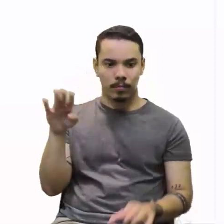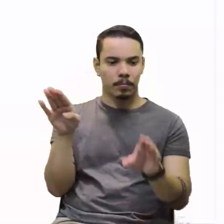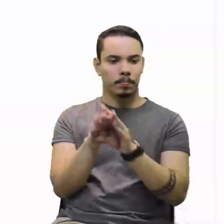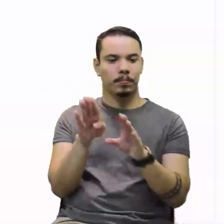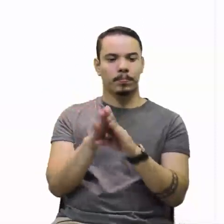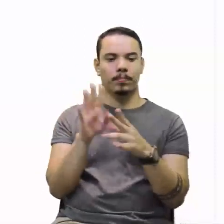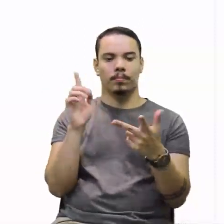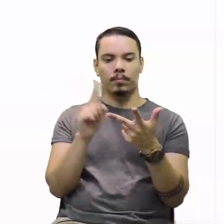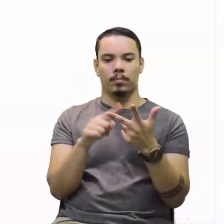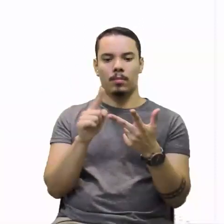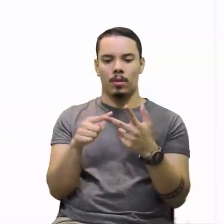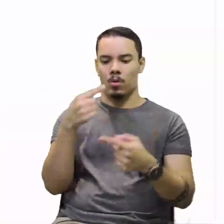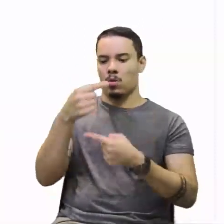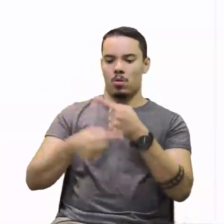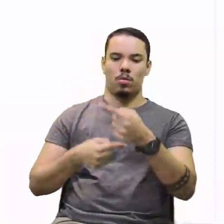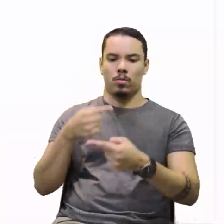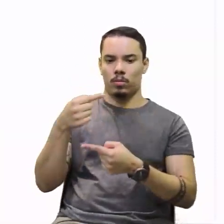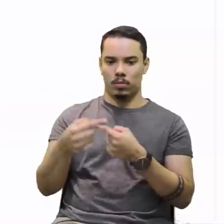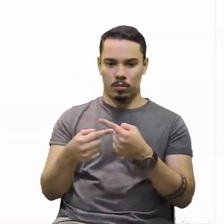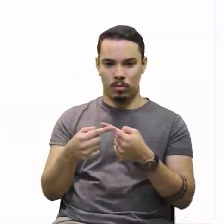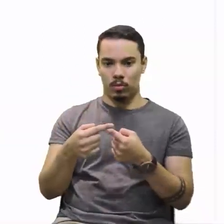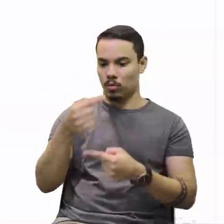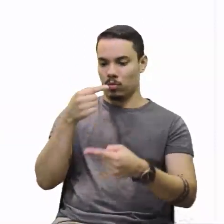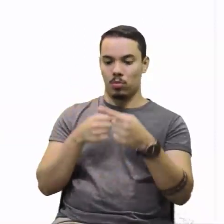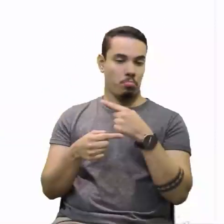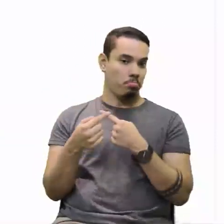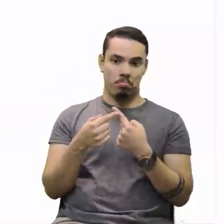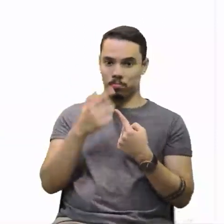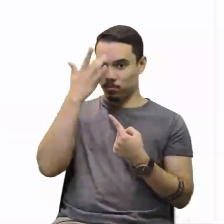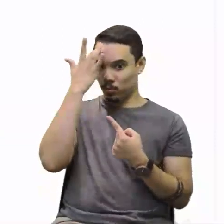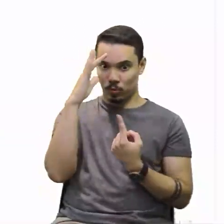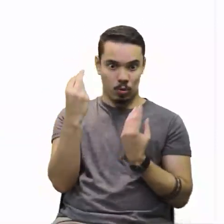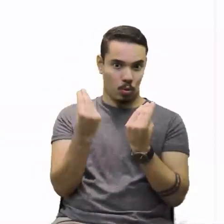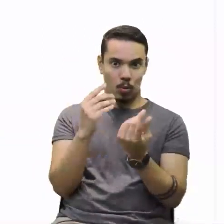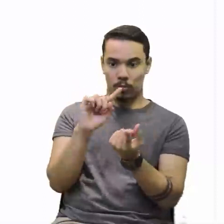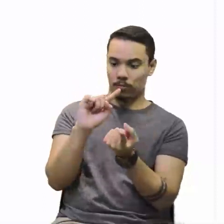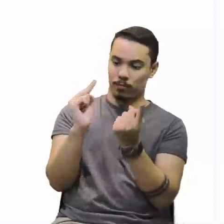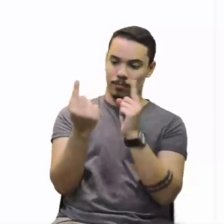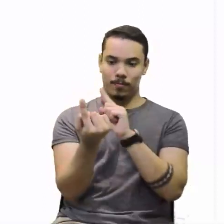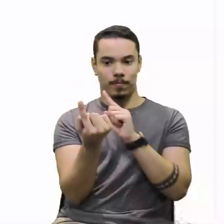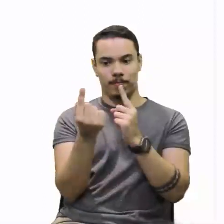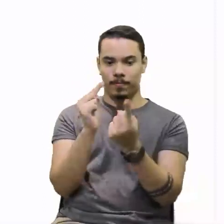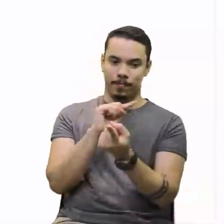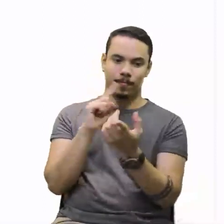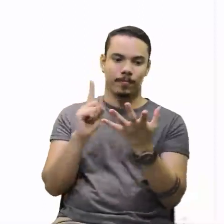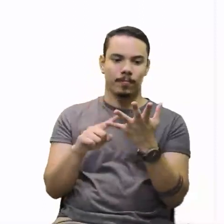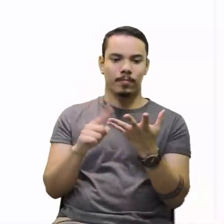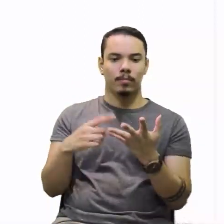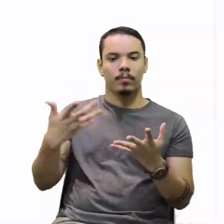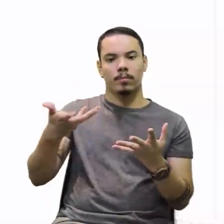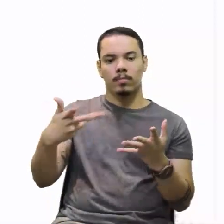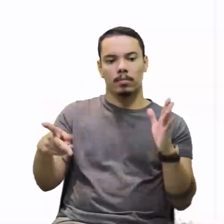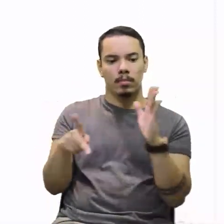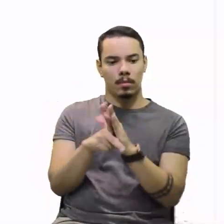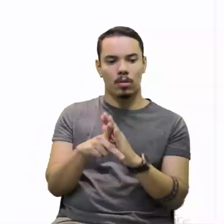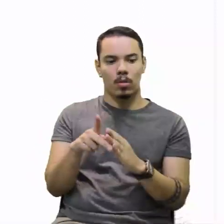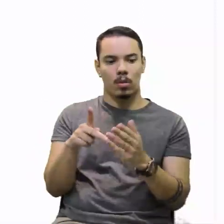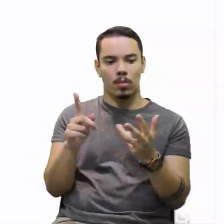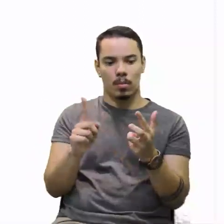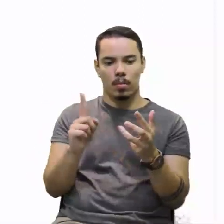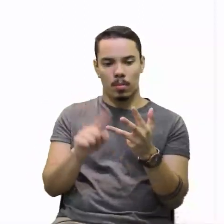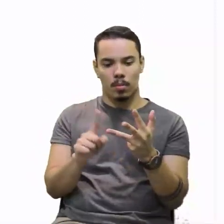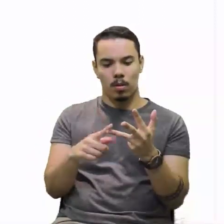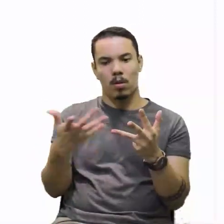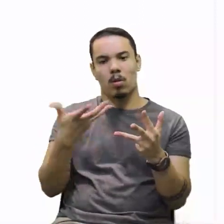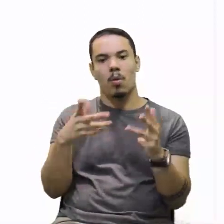vai girar nesse sentido ou nesse, né? A intensidade dessa corrente, o valor